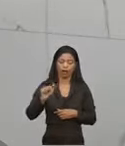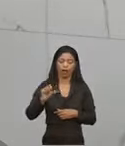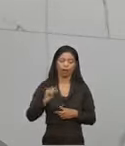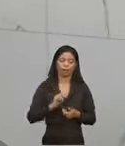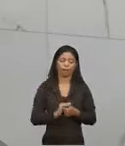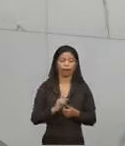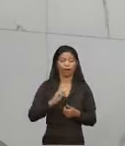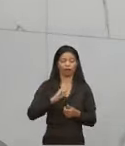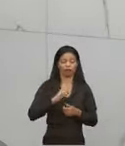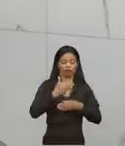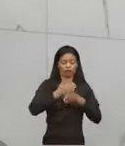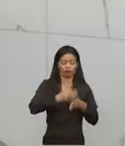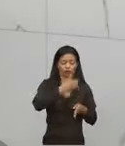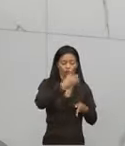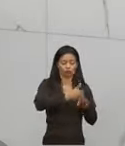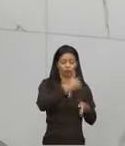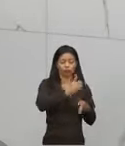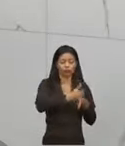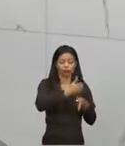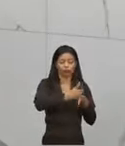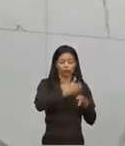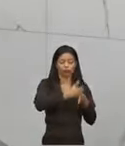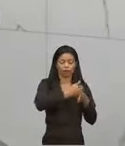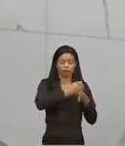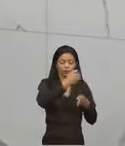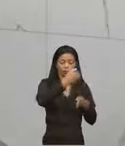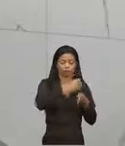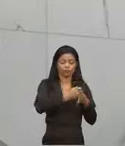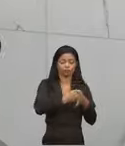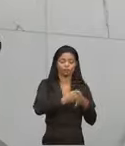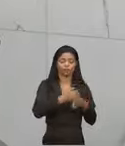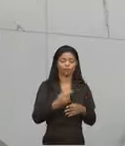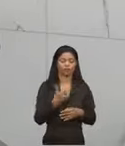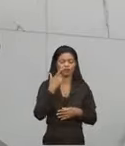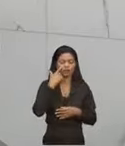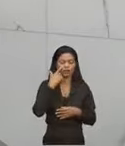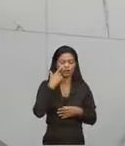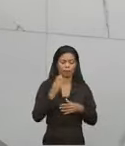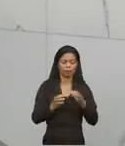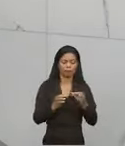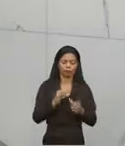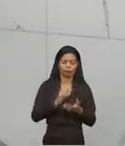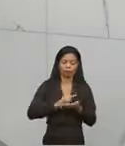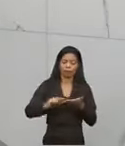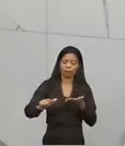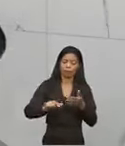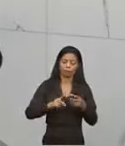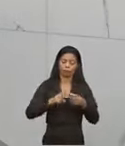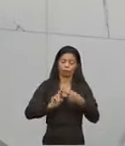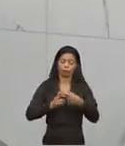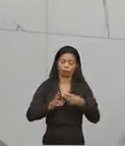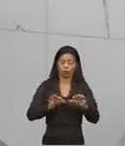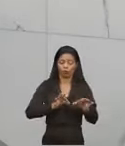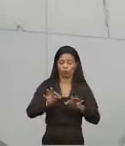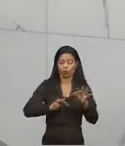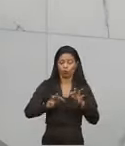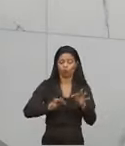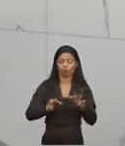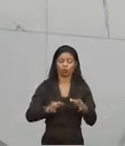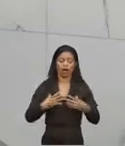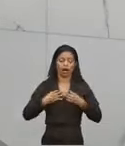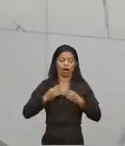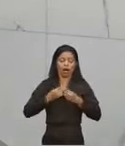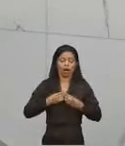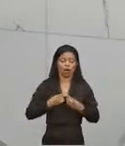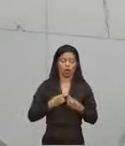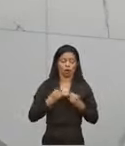praça, nós discutimos, mostrando a requalificação daquele campo, o vestiário naquela área, mas o